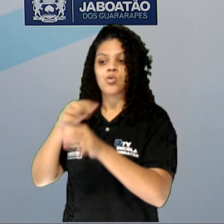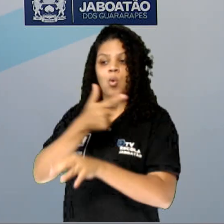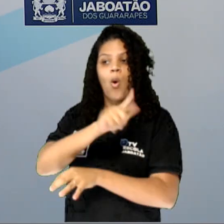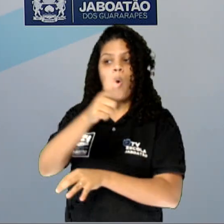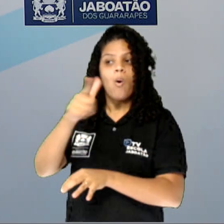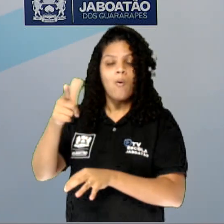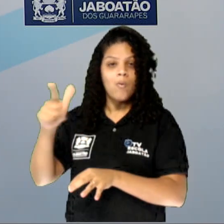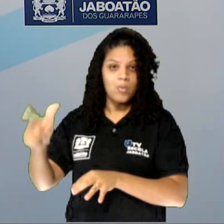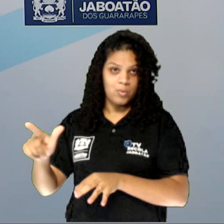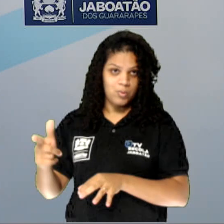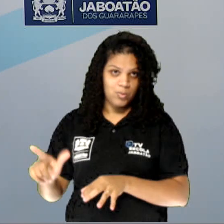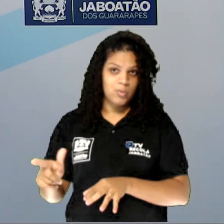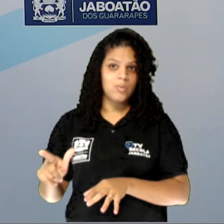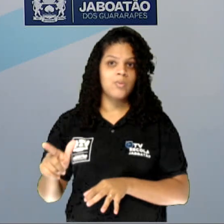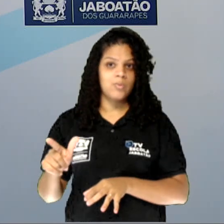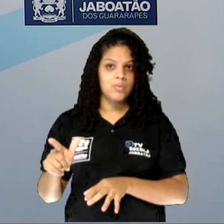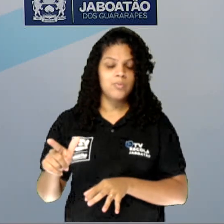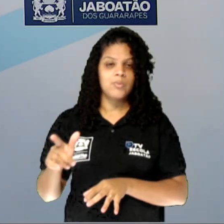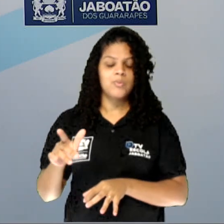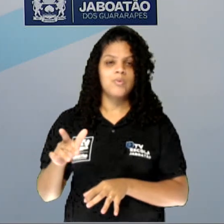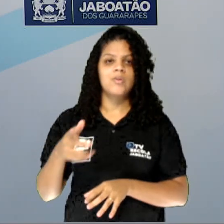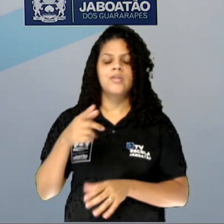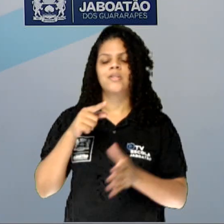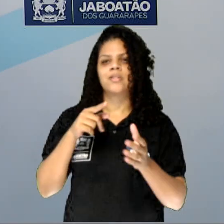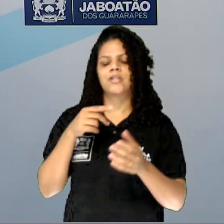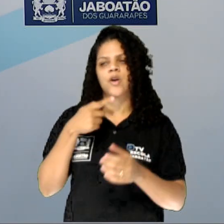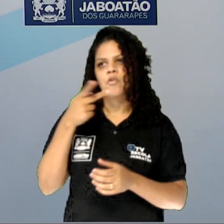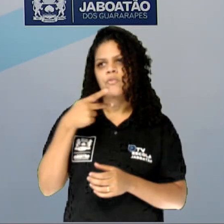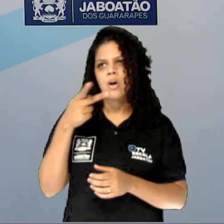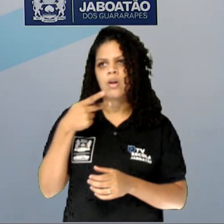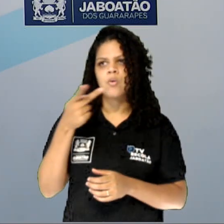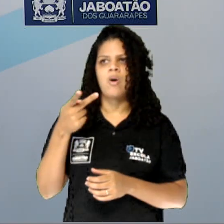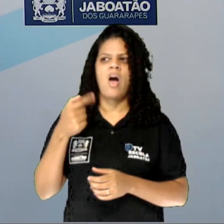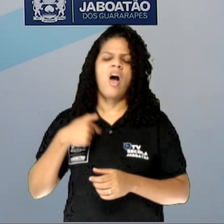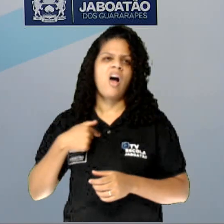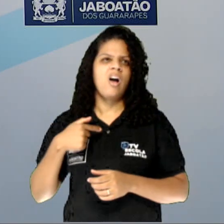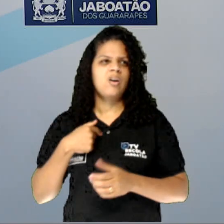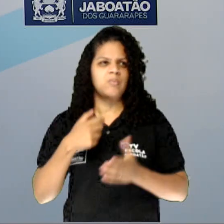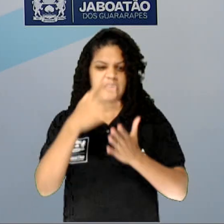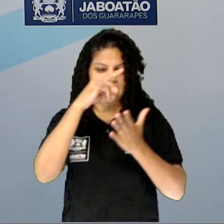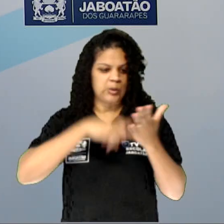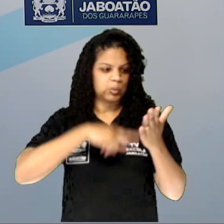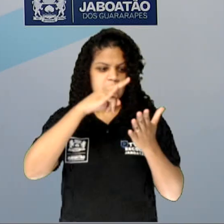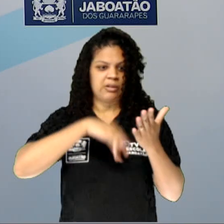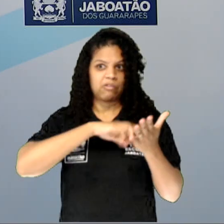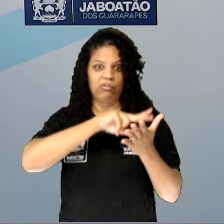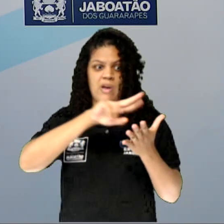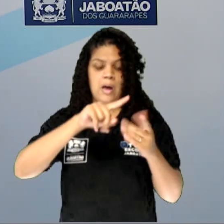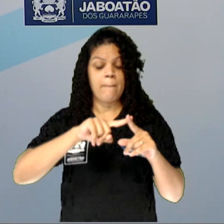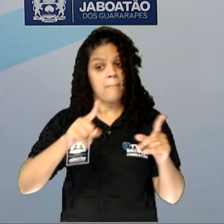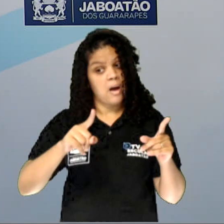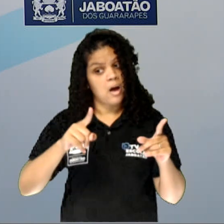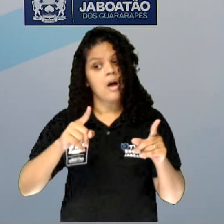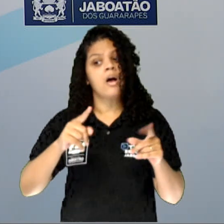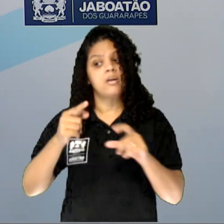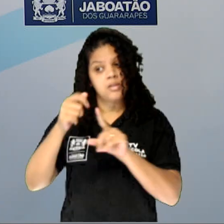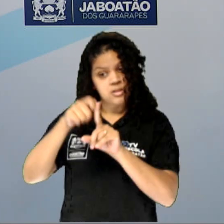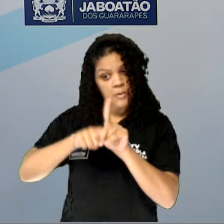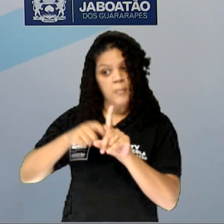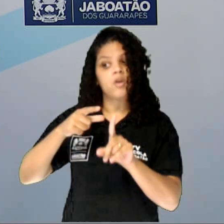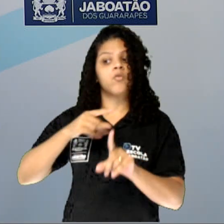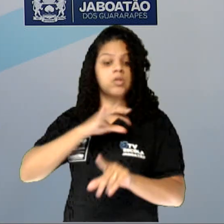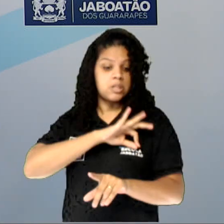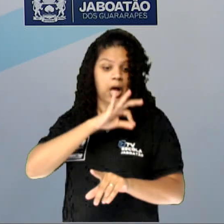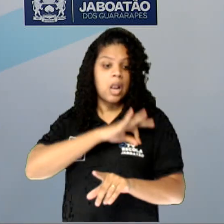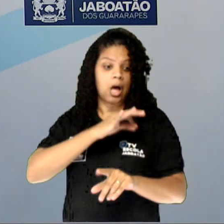digo assim, minhas contas estão muito apertadas, mas este mês eu vou ganhar um salário extra. Isso vai me dar um